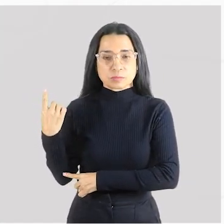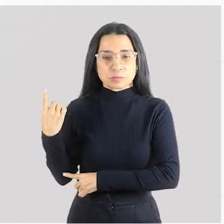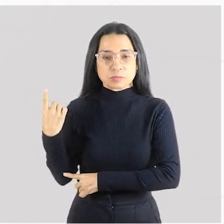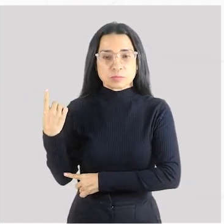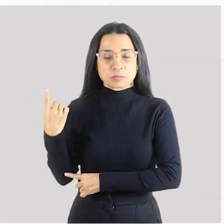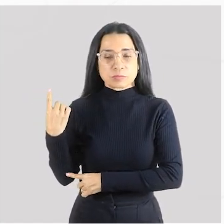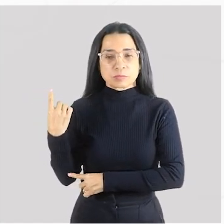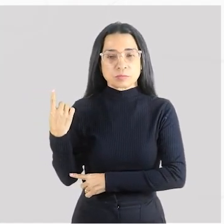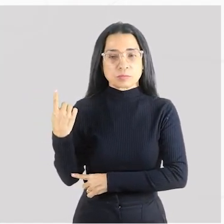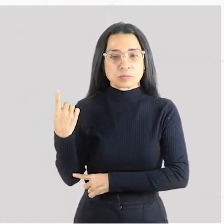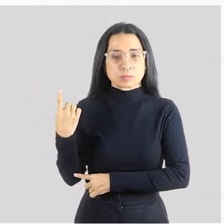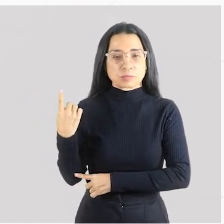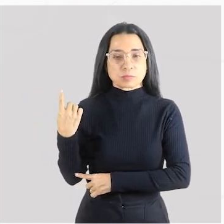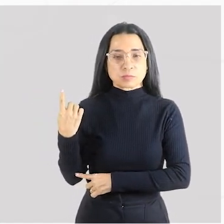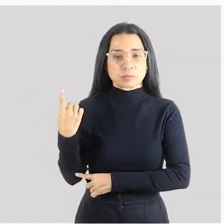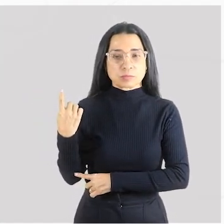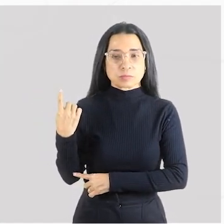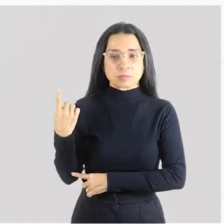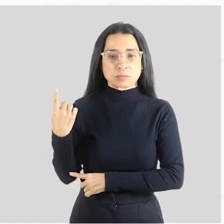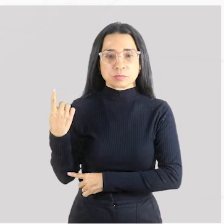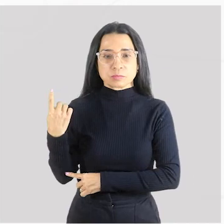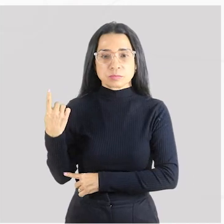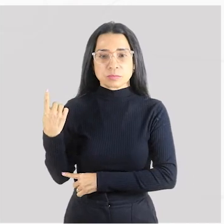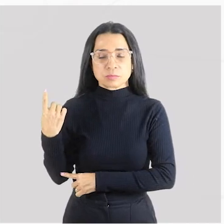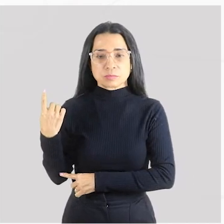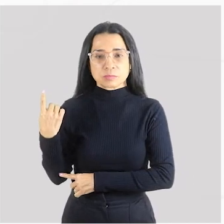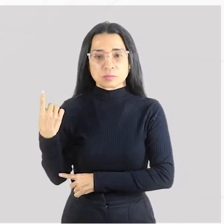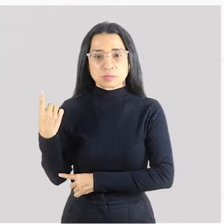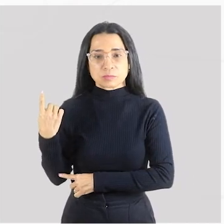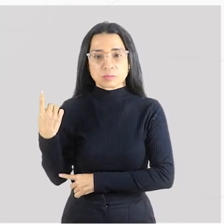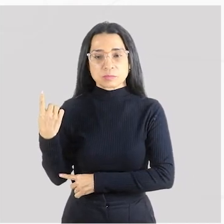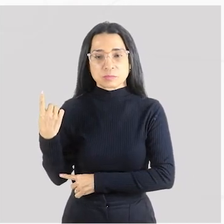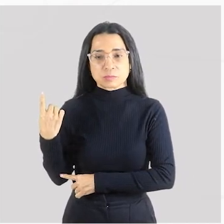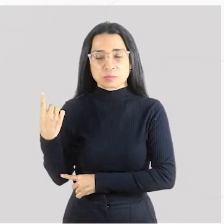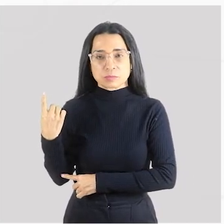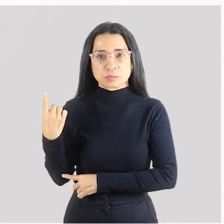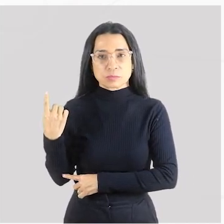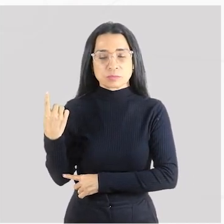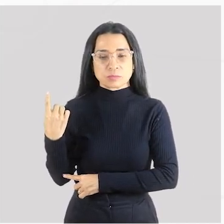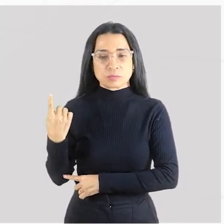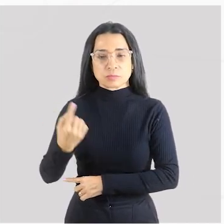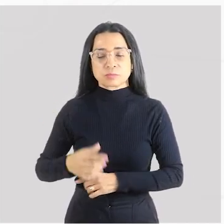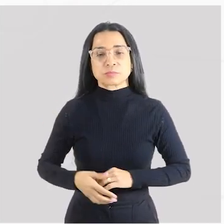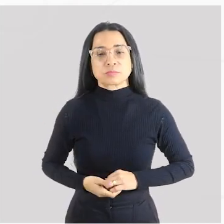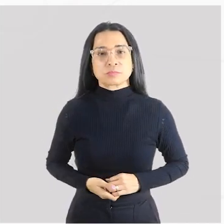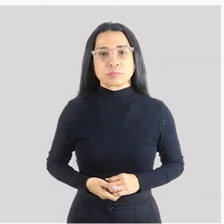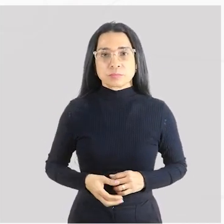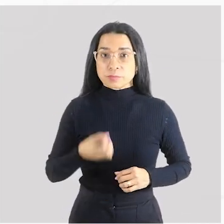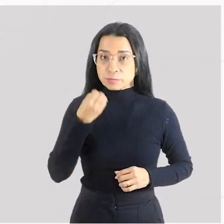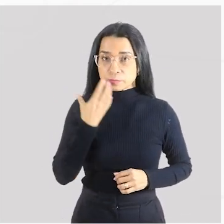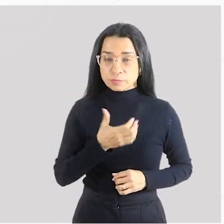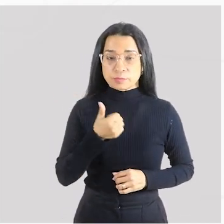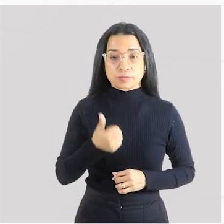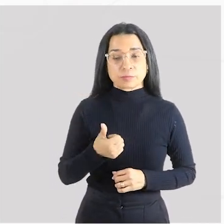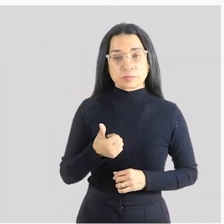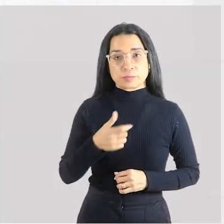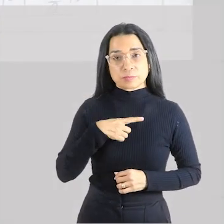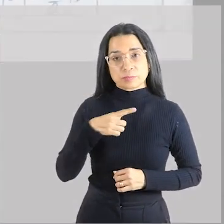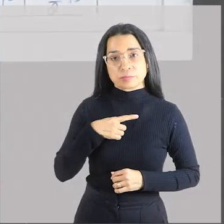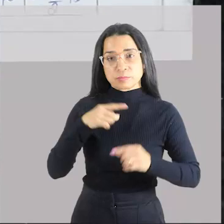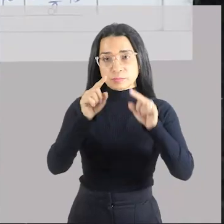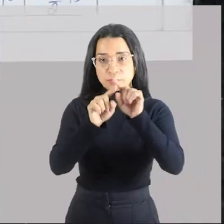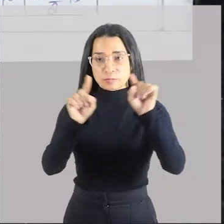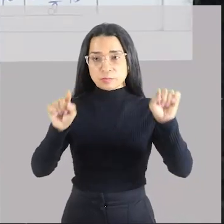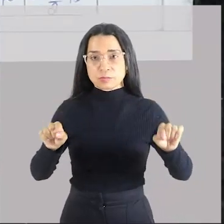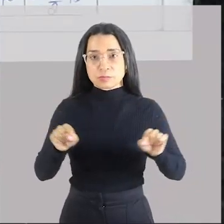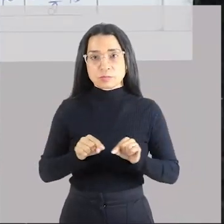centímetros. O lado do triângulo equilátero inscrito na mesma circunferência mede. Olha, beleza, turma. Então você tem